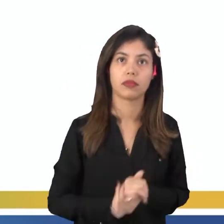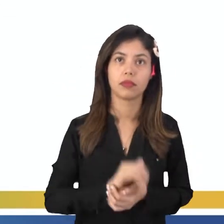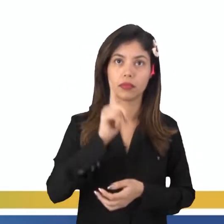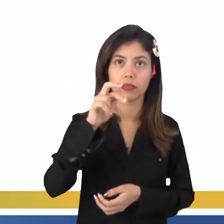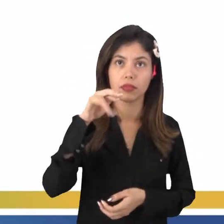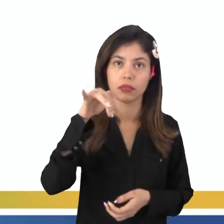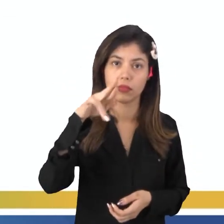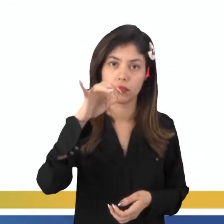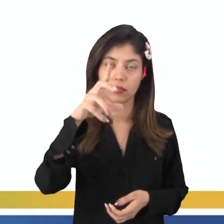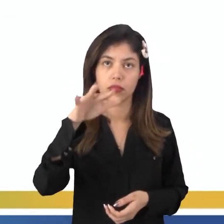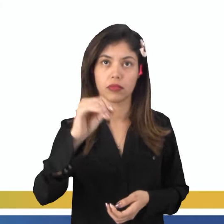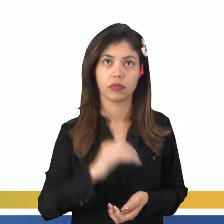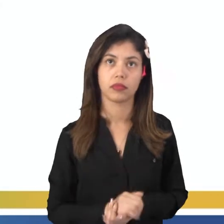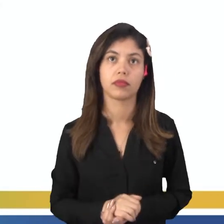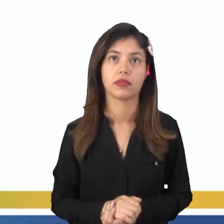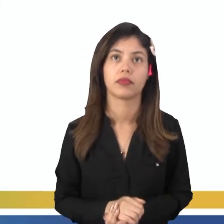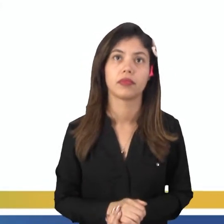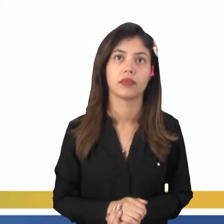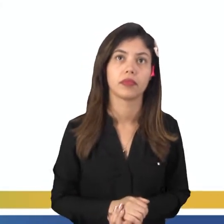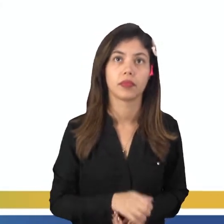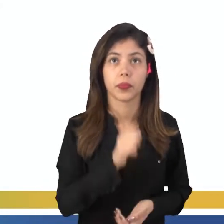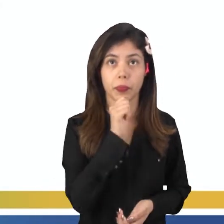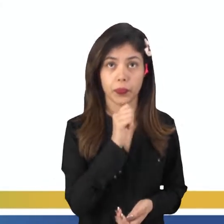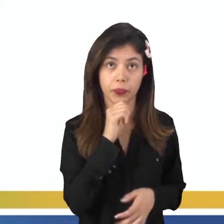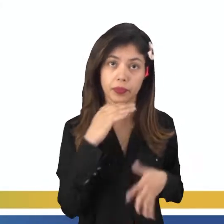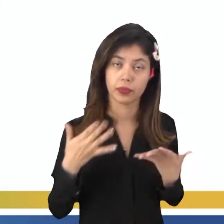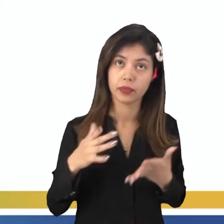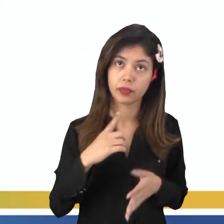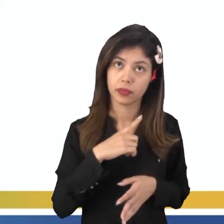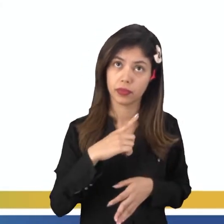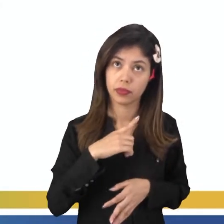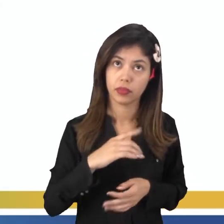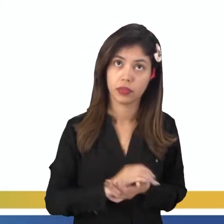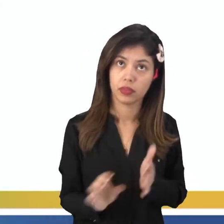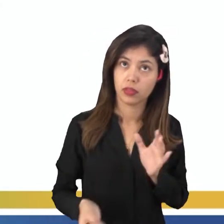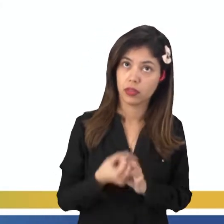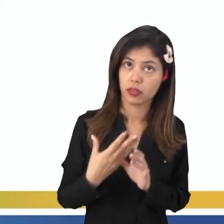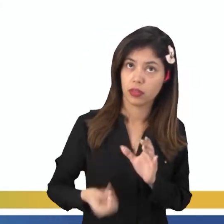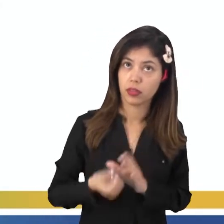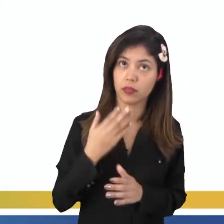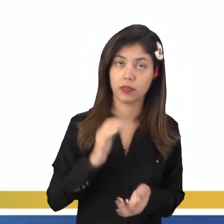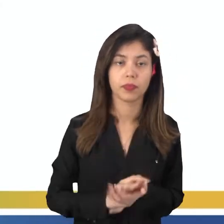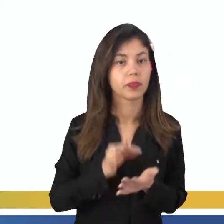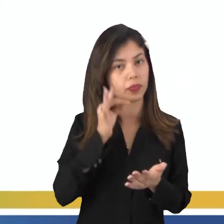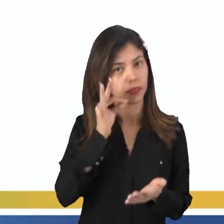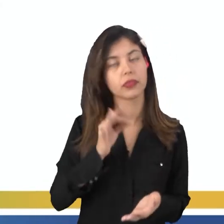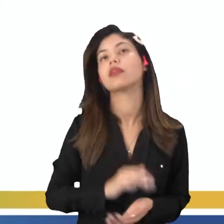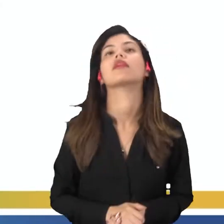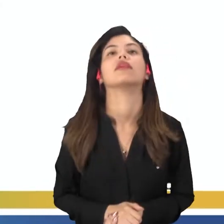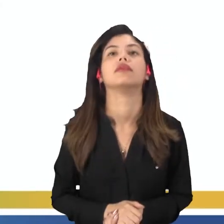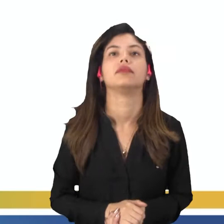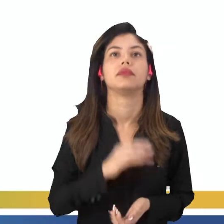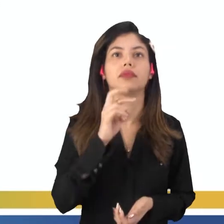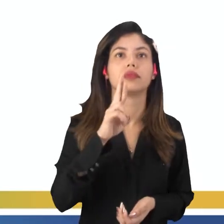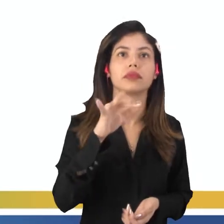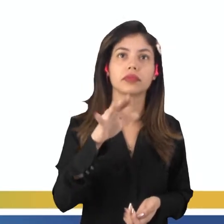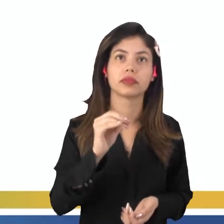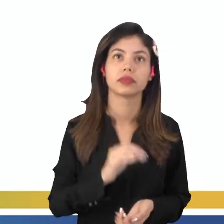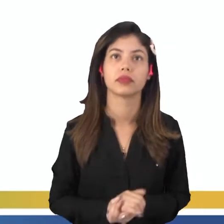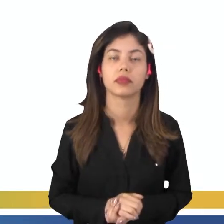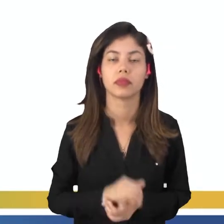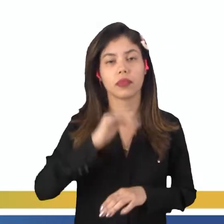o agronegócio. Em Rondônia ainda tem-se destaque na produção de café. Coari,